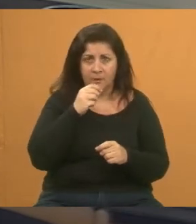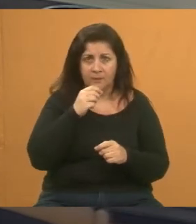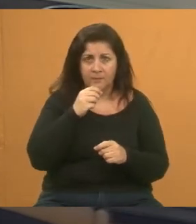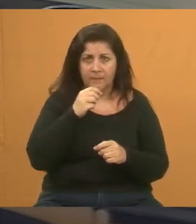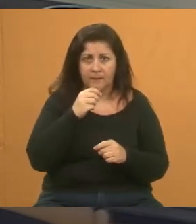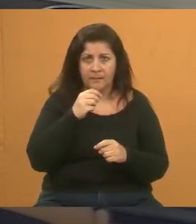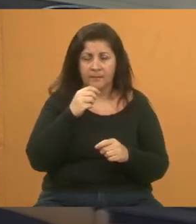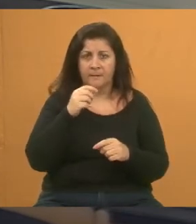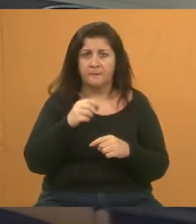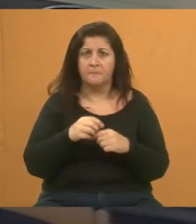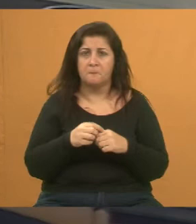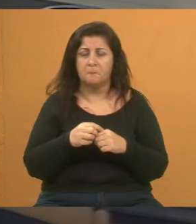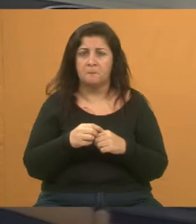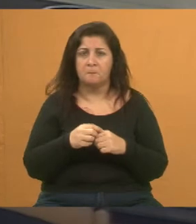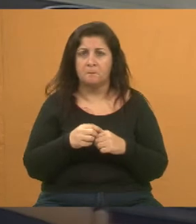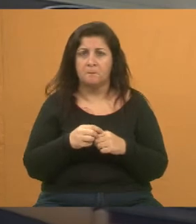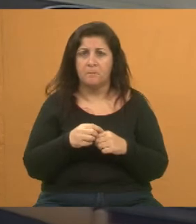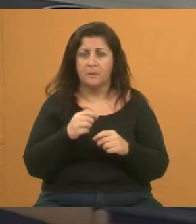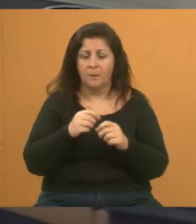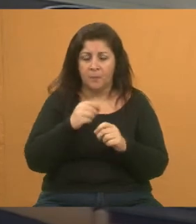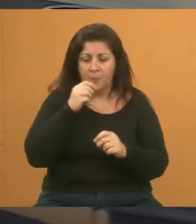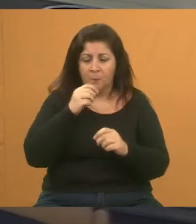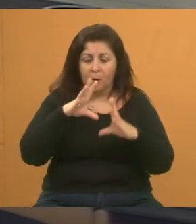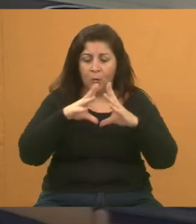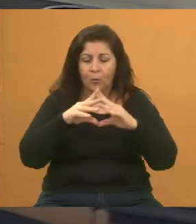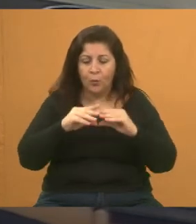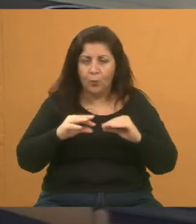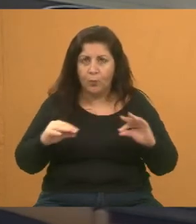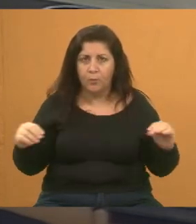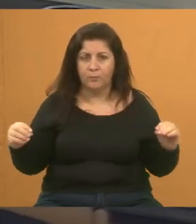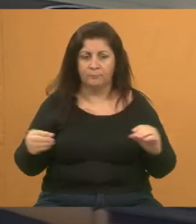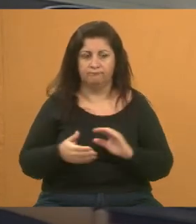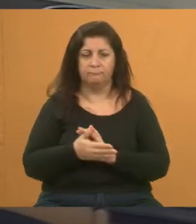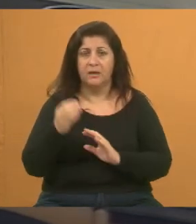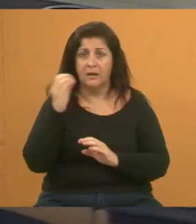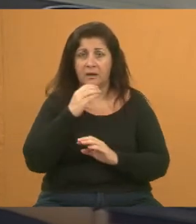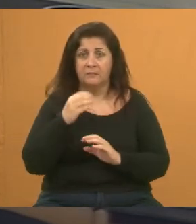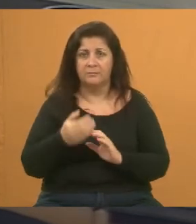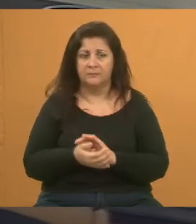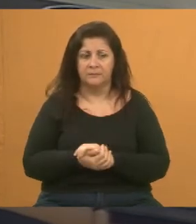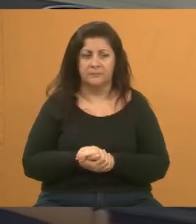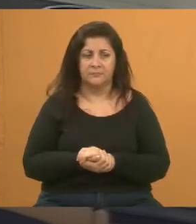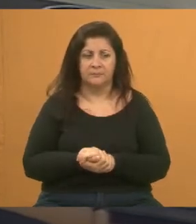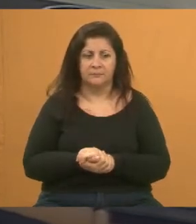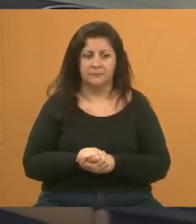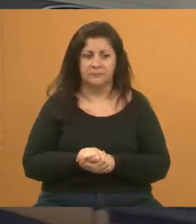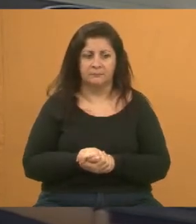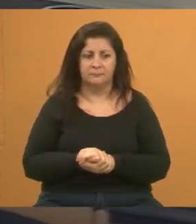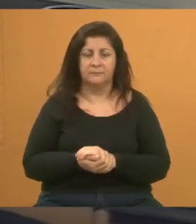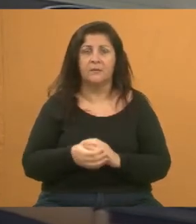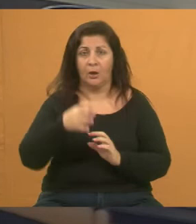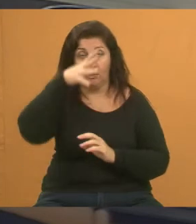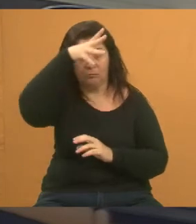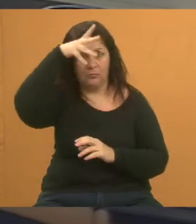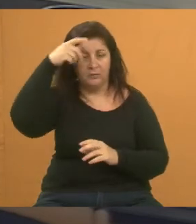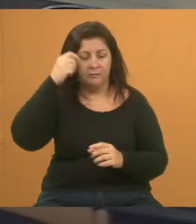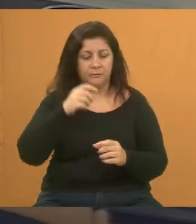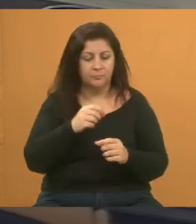ele fosse acabado mais rápido, entendeu? Tomasse um